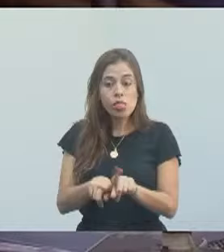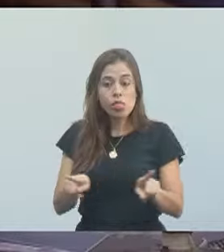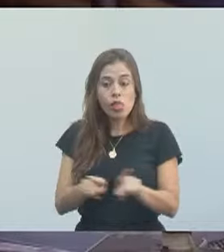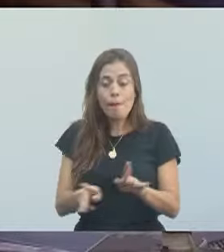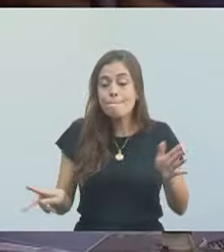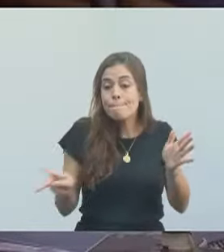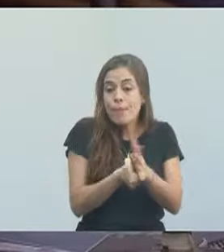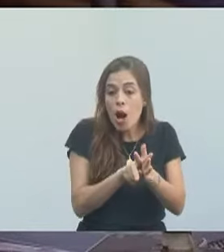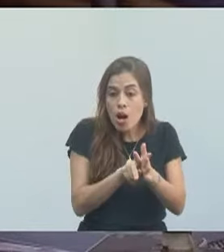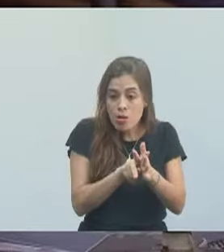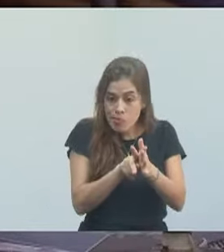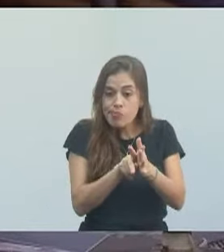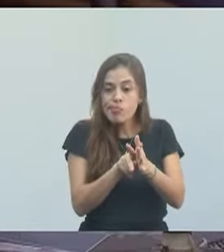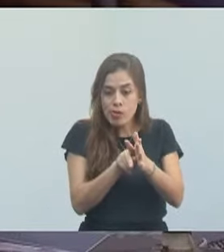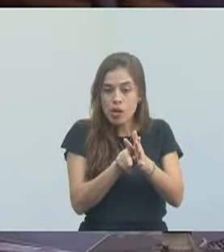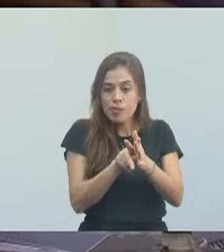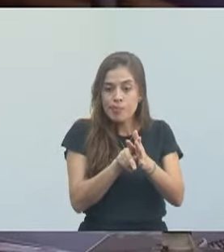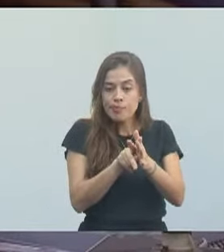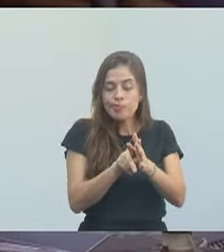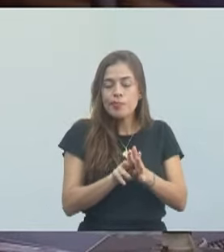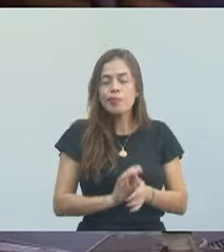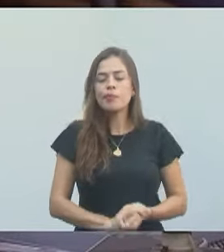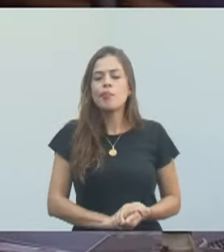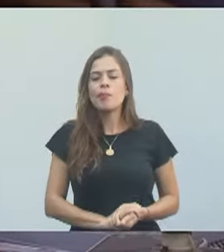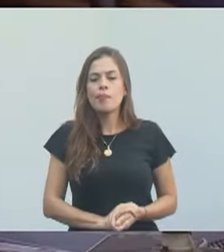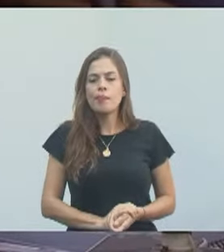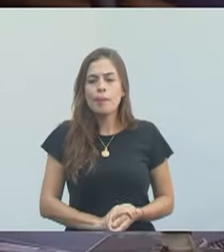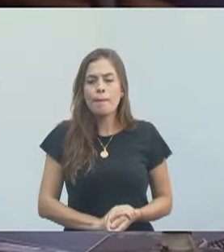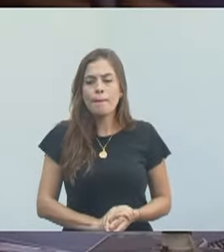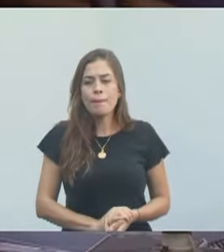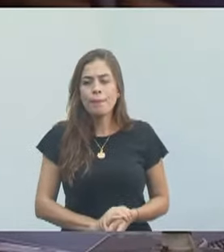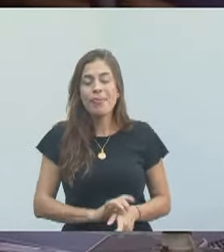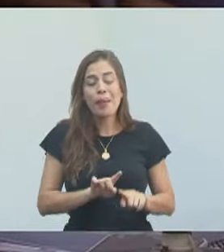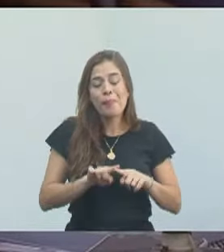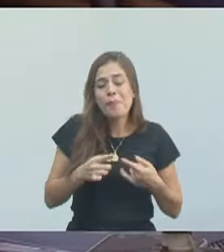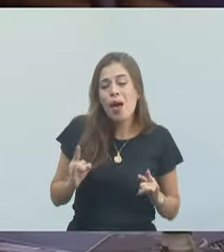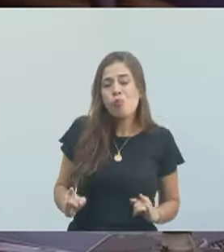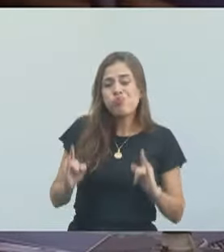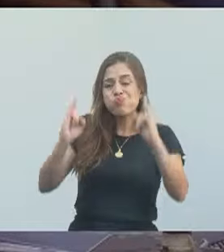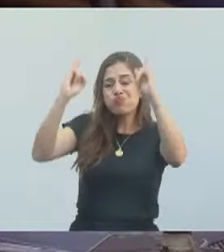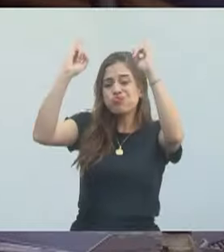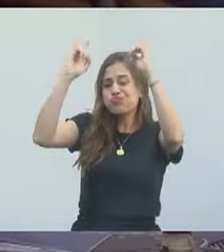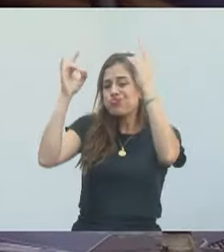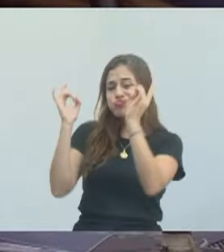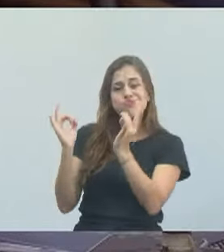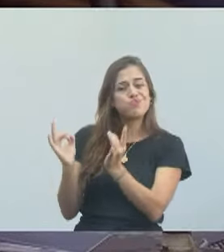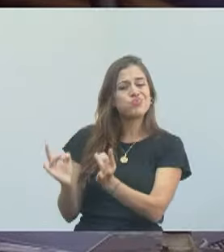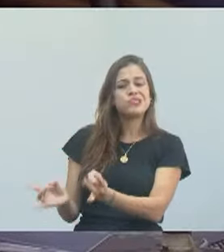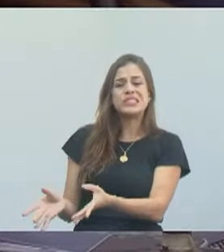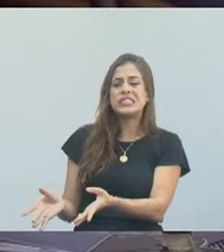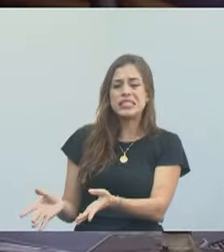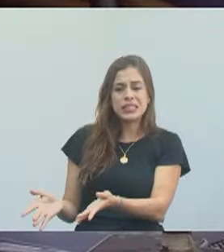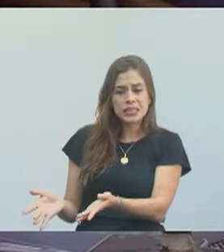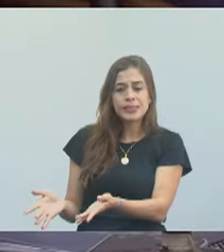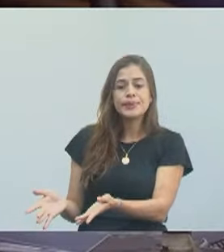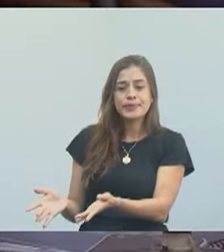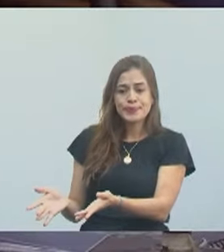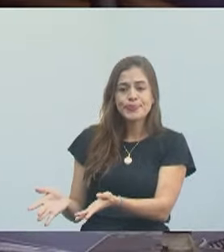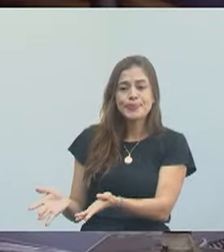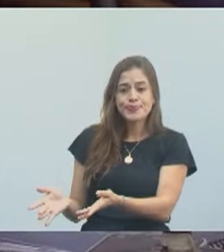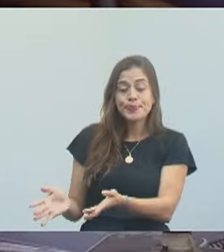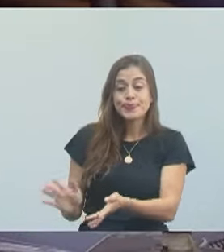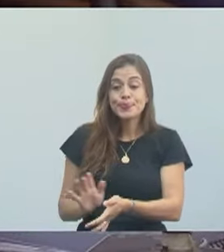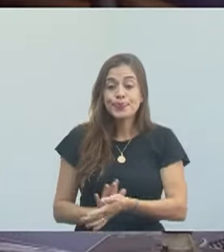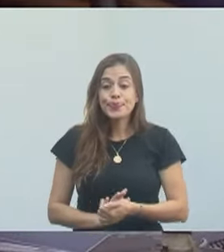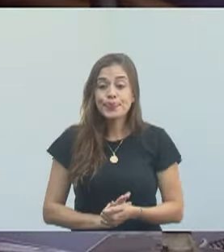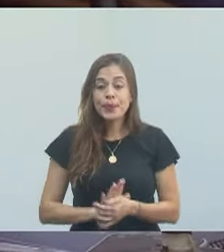dos proprietários, não é? Mas é um prédio que, infelizmente, está lá, jogado às traças, né? Está,